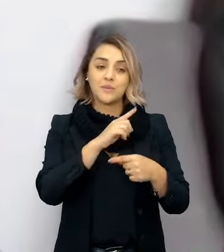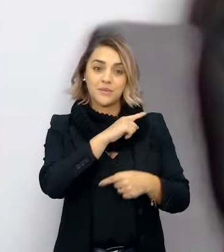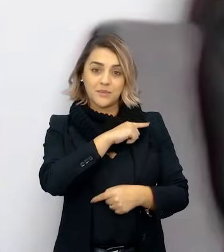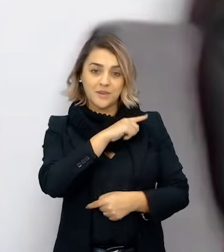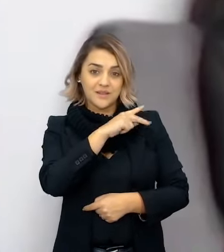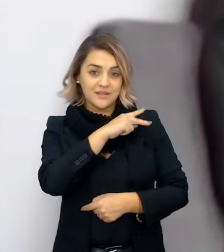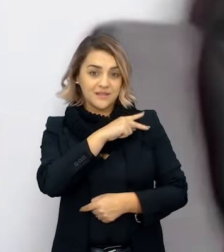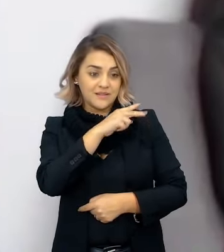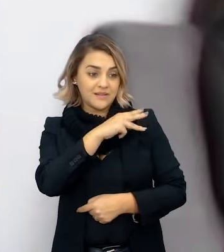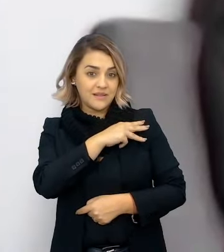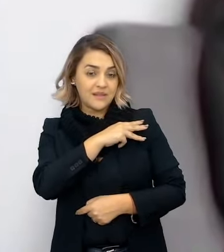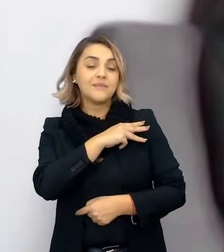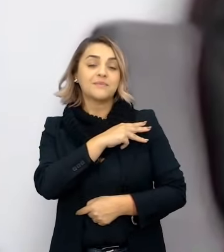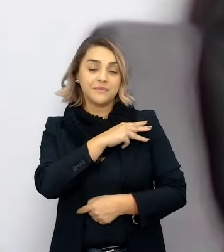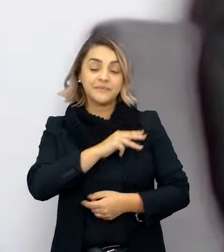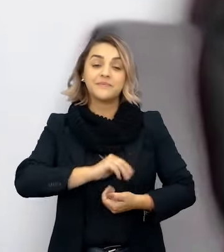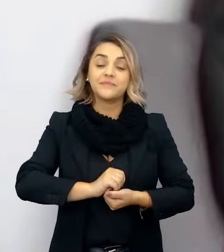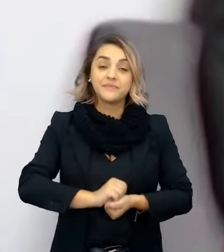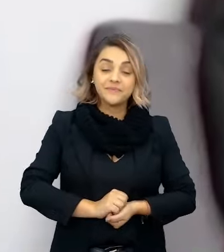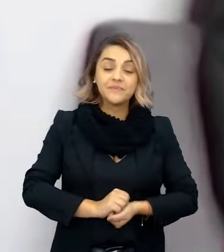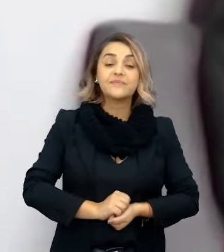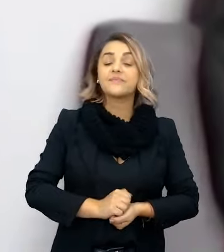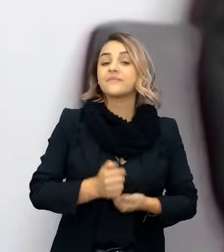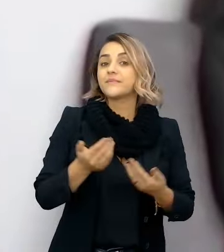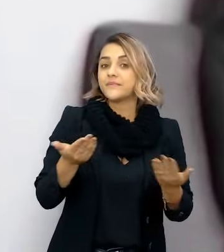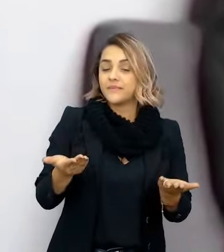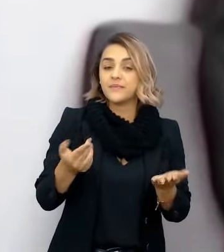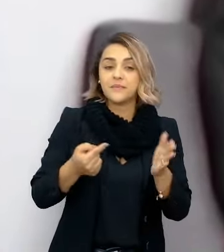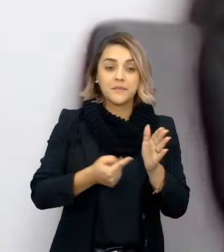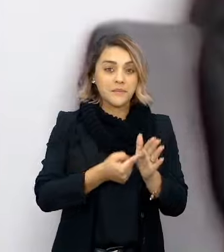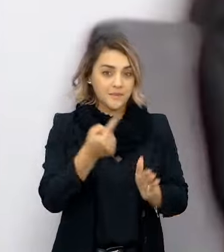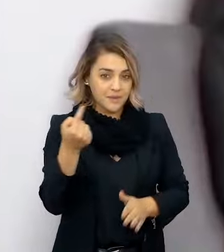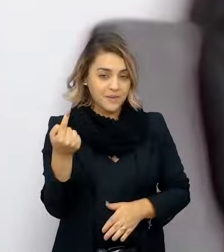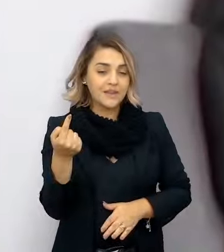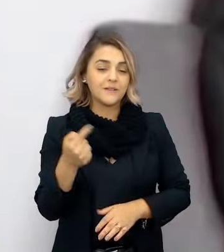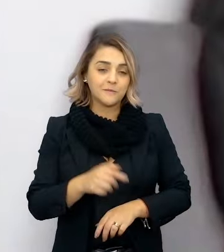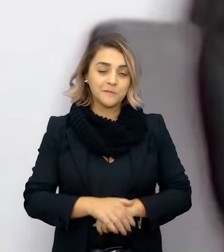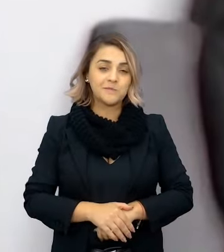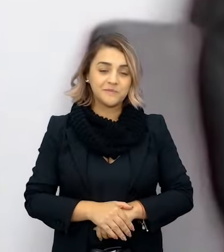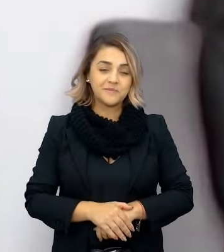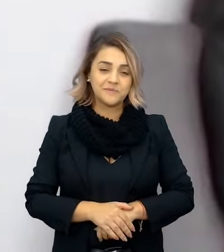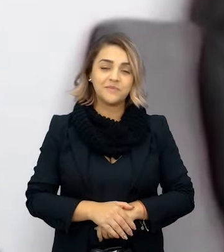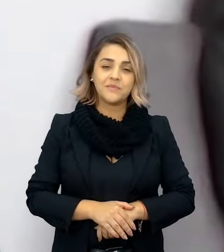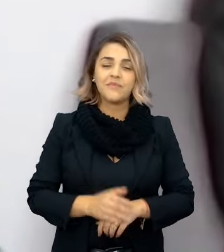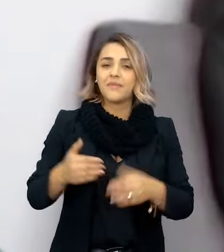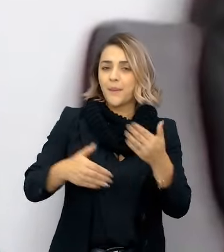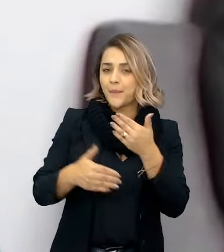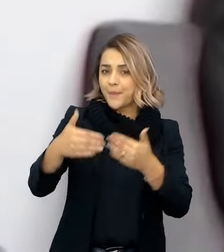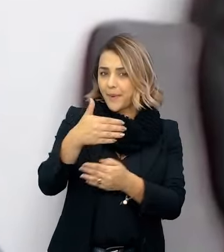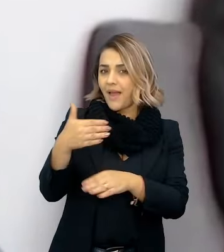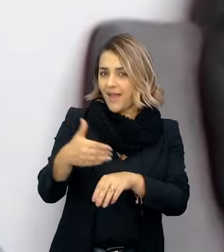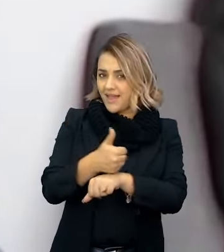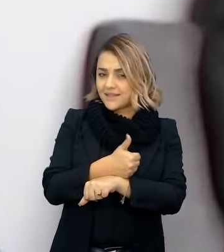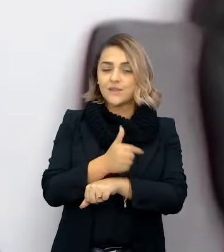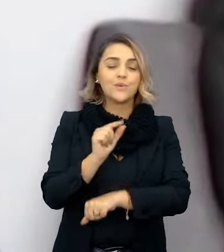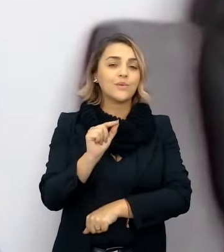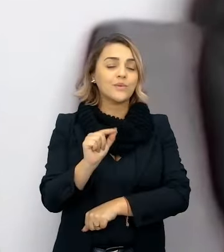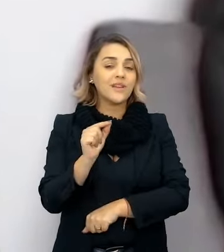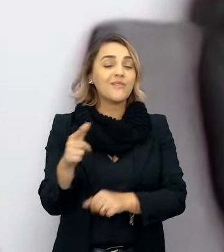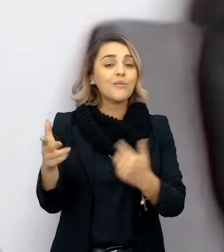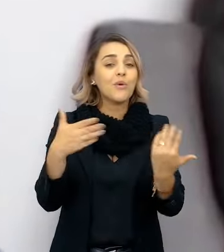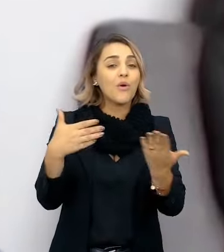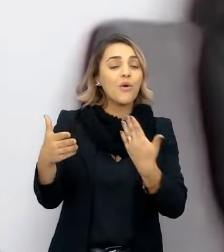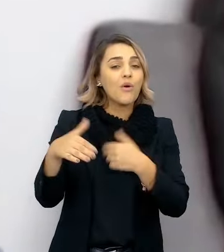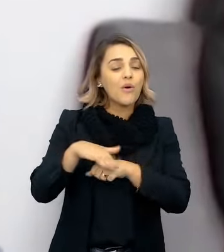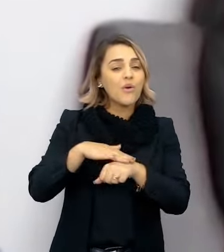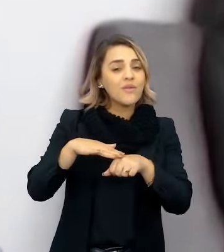terceira série do ensino médio. Então, gostaria primeiro antes de passar para o PowerPoint, conversar um pouquinho com vocês